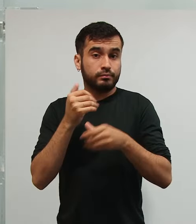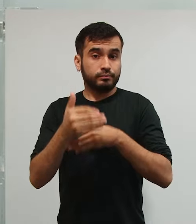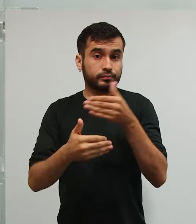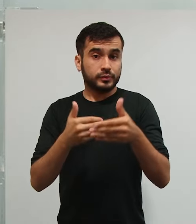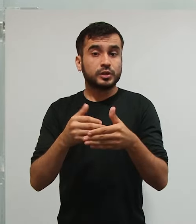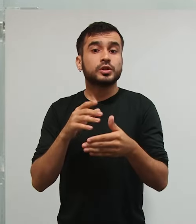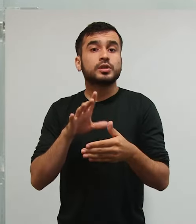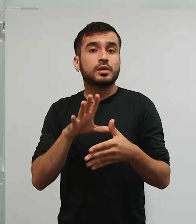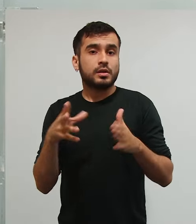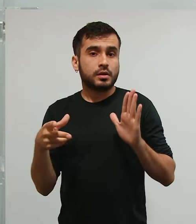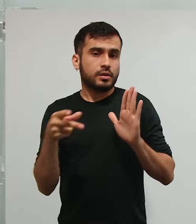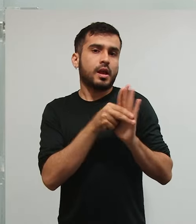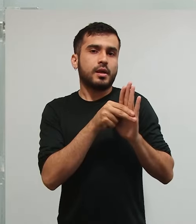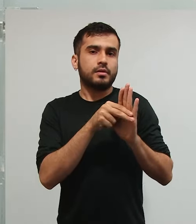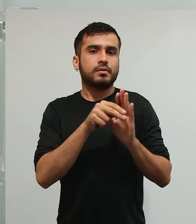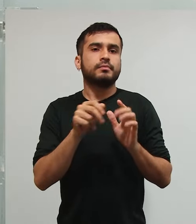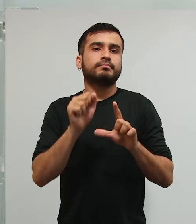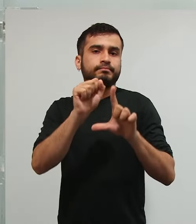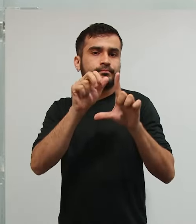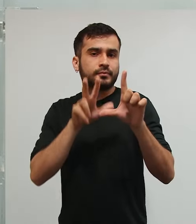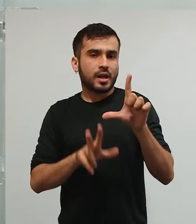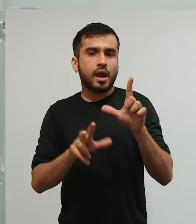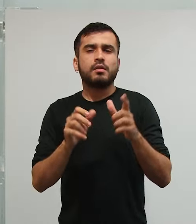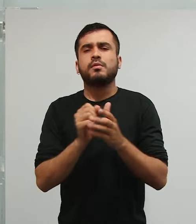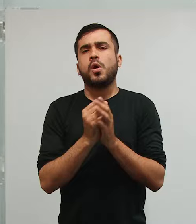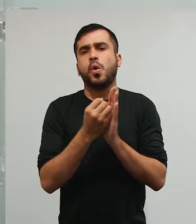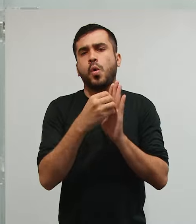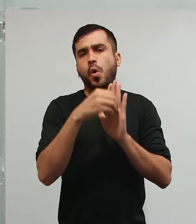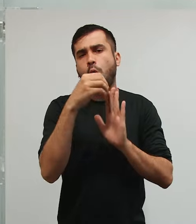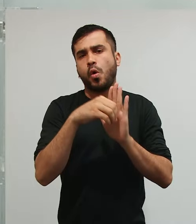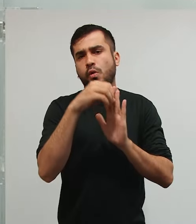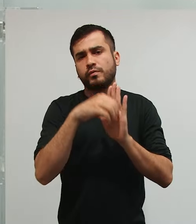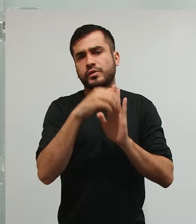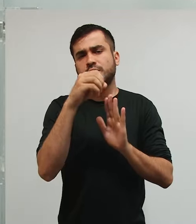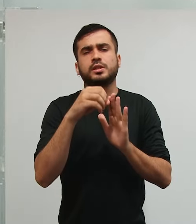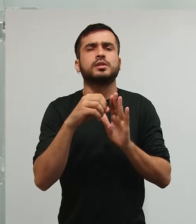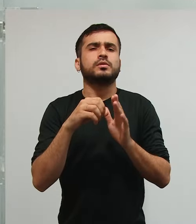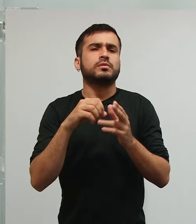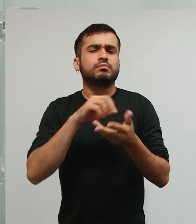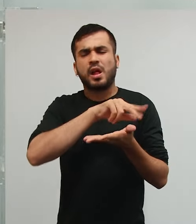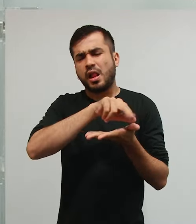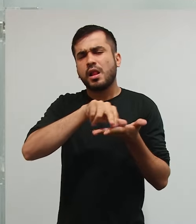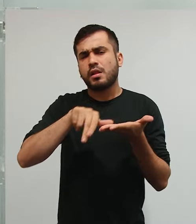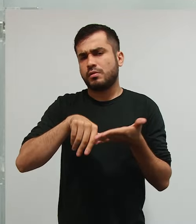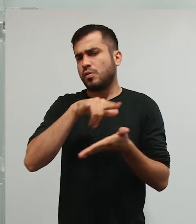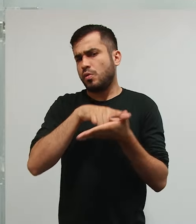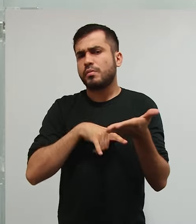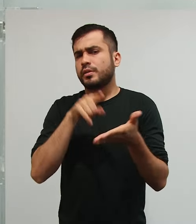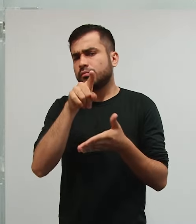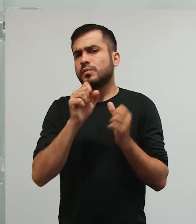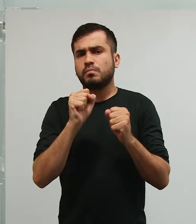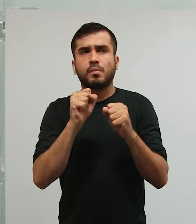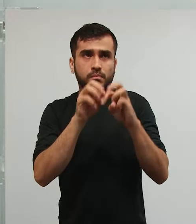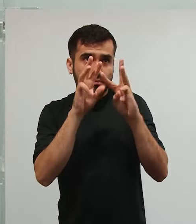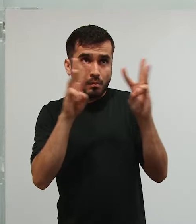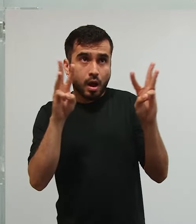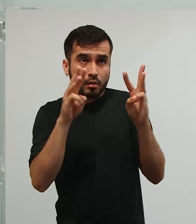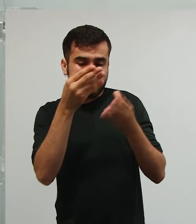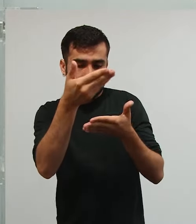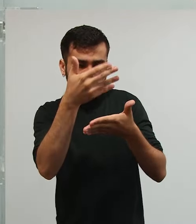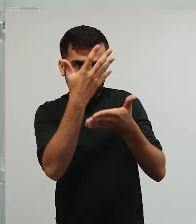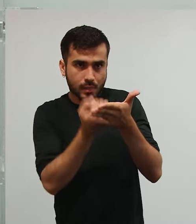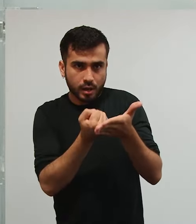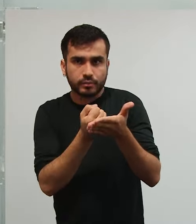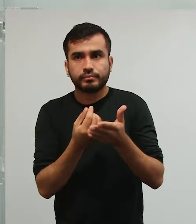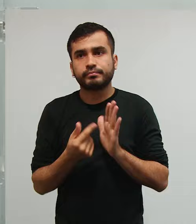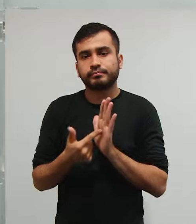que você faça esses procedimentos estão ancorados no AVA, né, como ofício, como todos os documentos